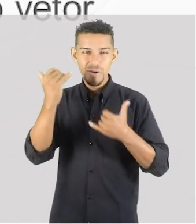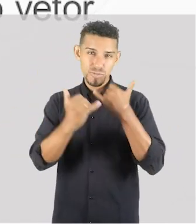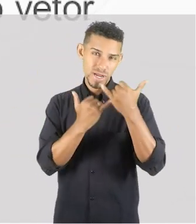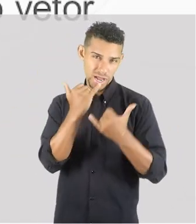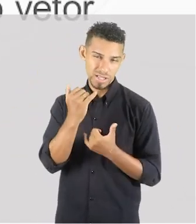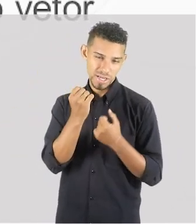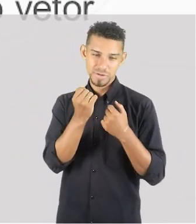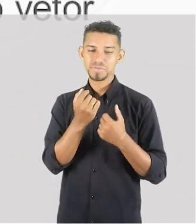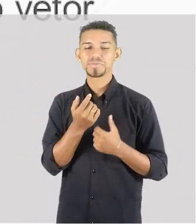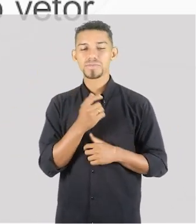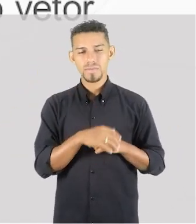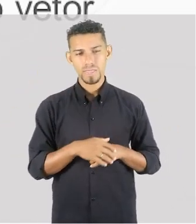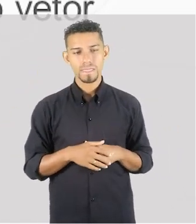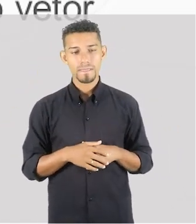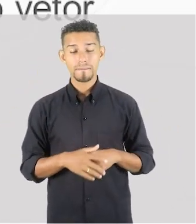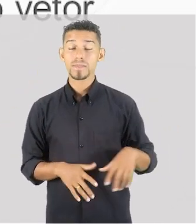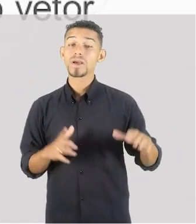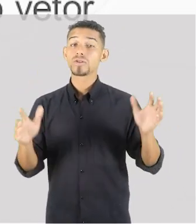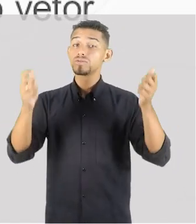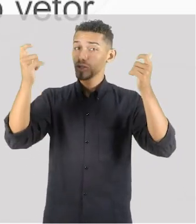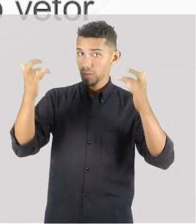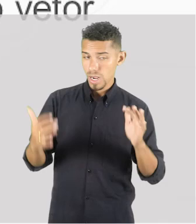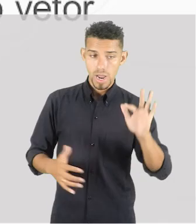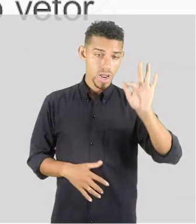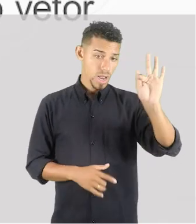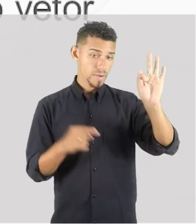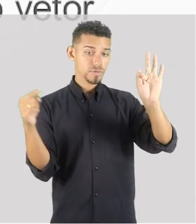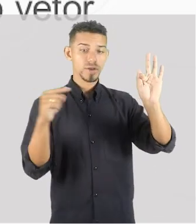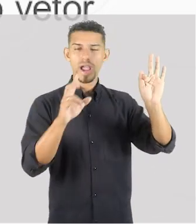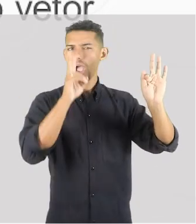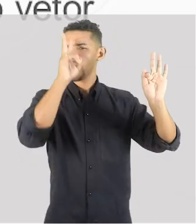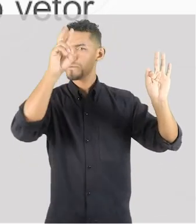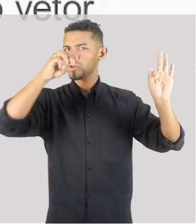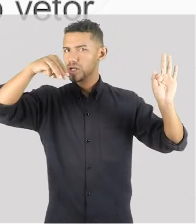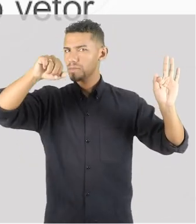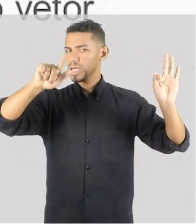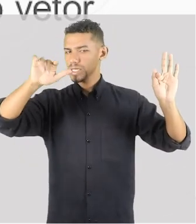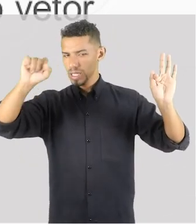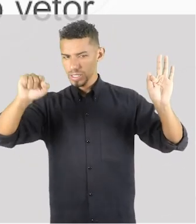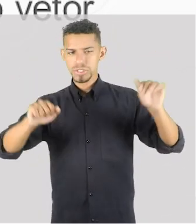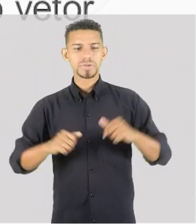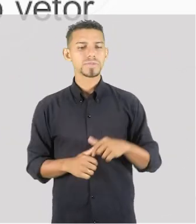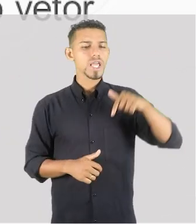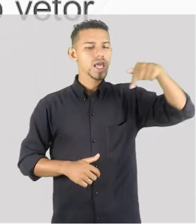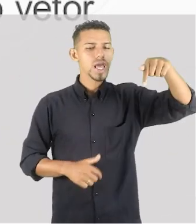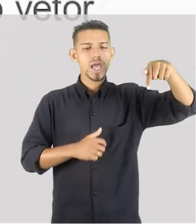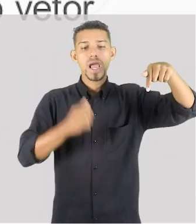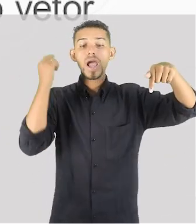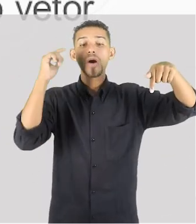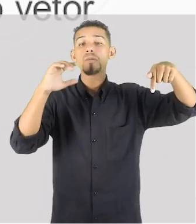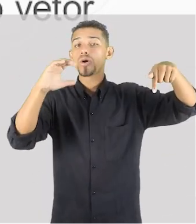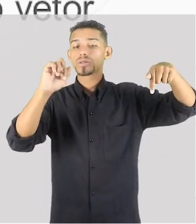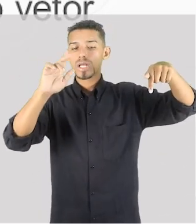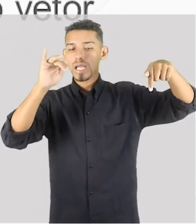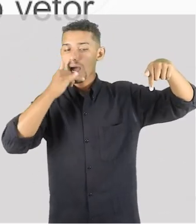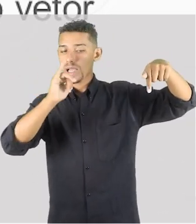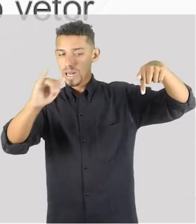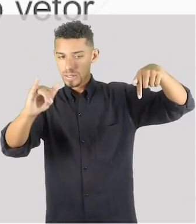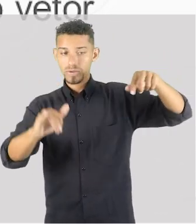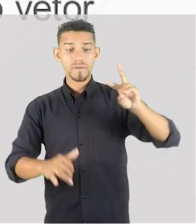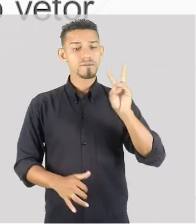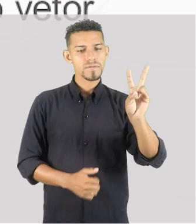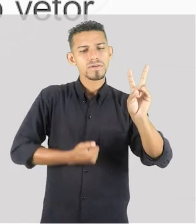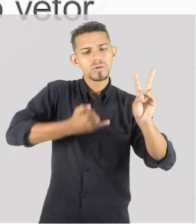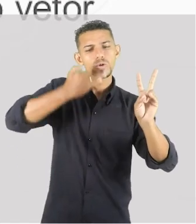a velocidade da carga, do corpo carregado, B é a intensidade do campo, é o campo magnético ou as linhas de